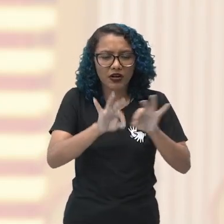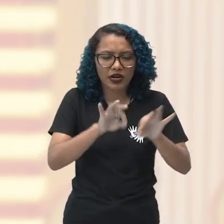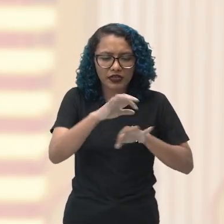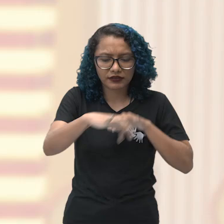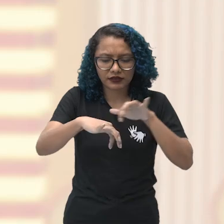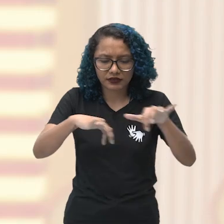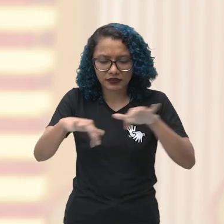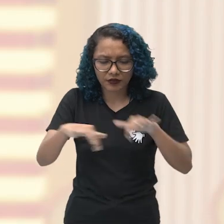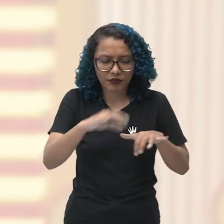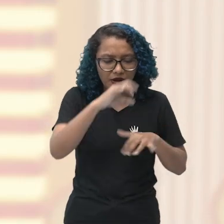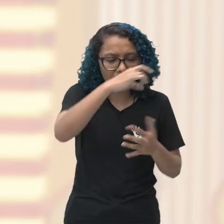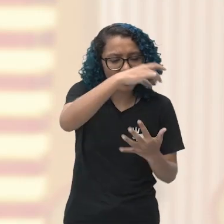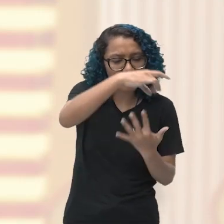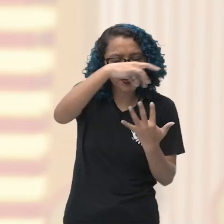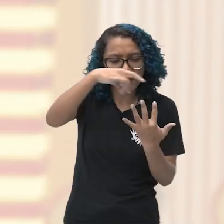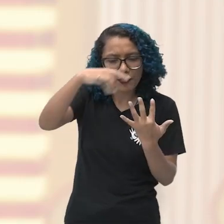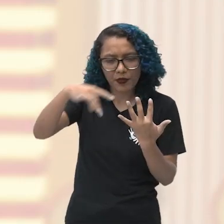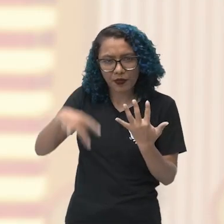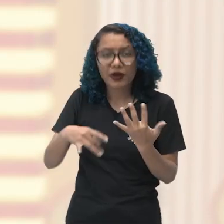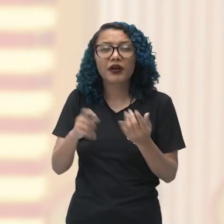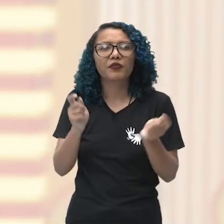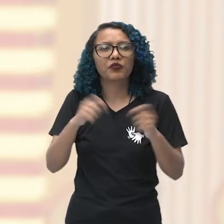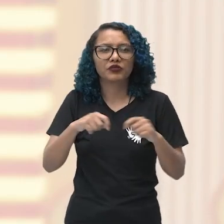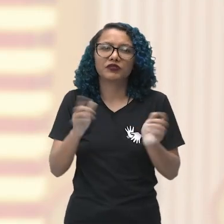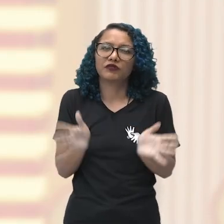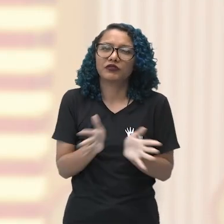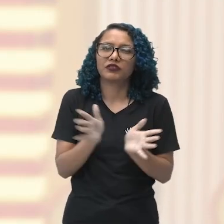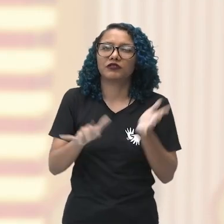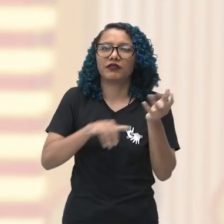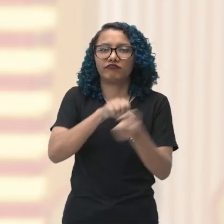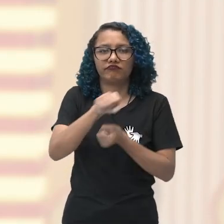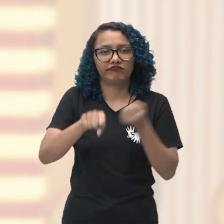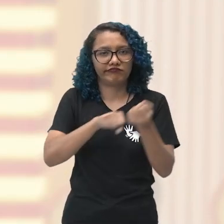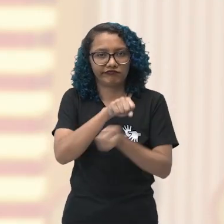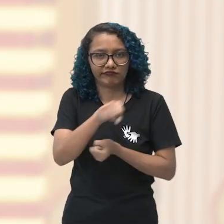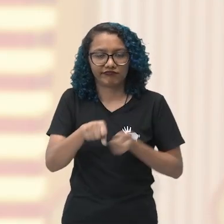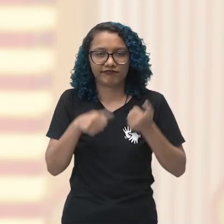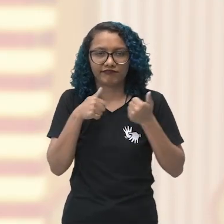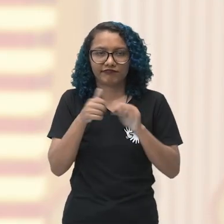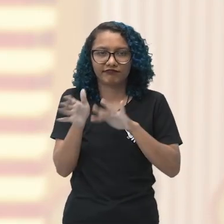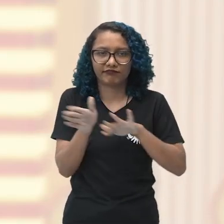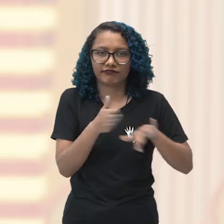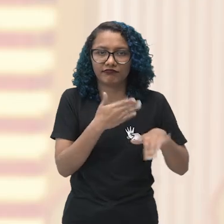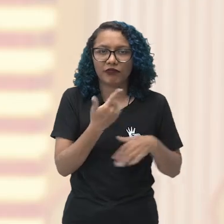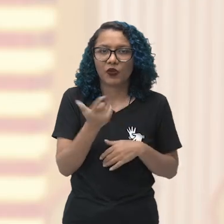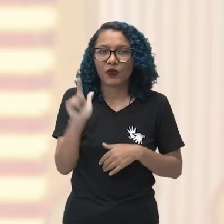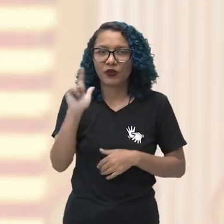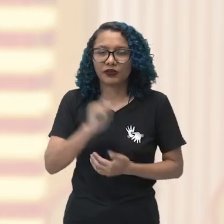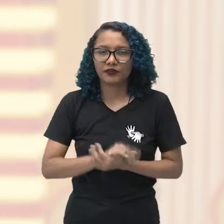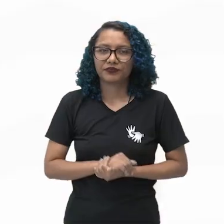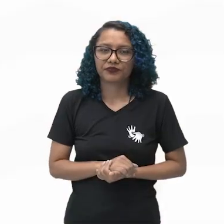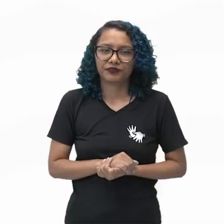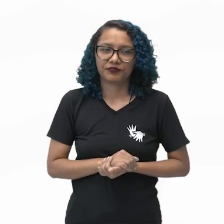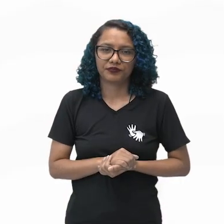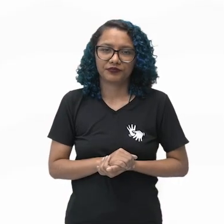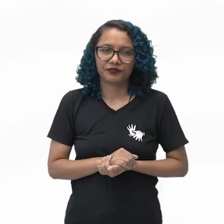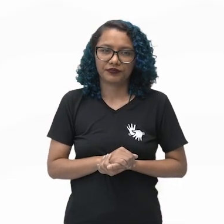vão direcionar a gente para um mundo mais sustentável. Vamos ver a próxima ODS que se liga a esse conteúdo.